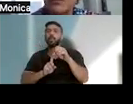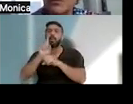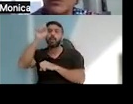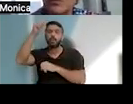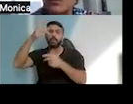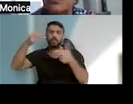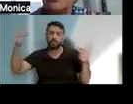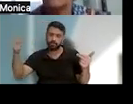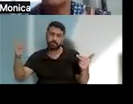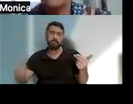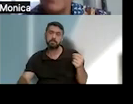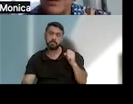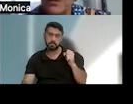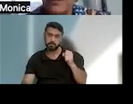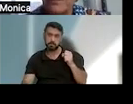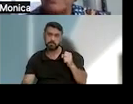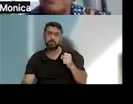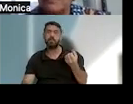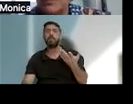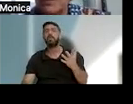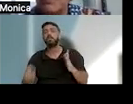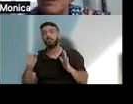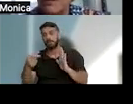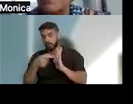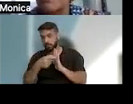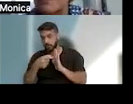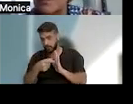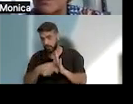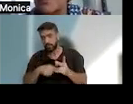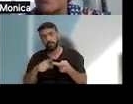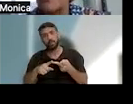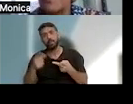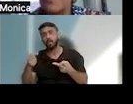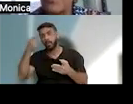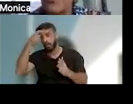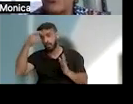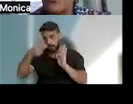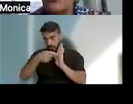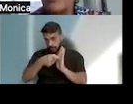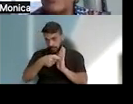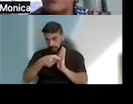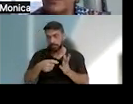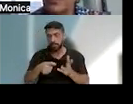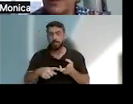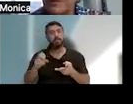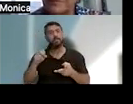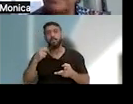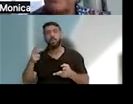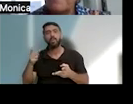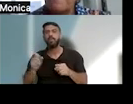ter um software ou projeto de inteligência artificial ou de